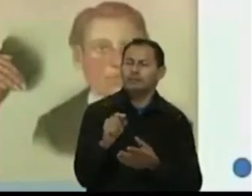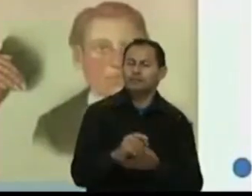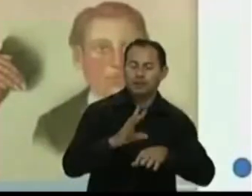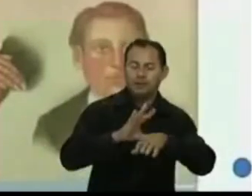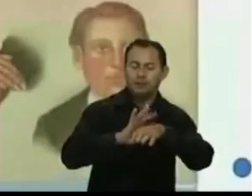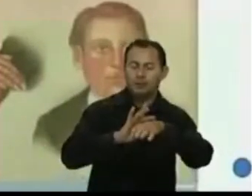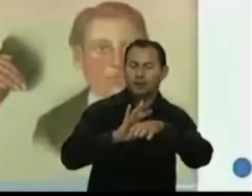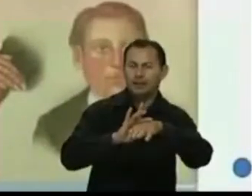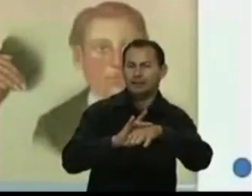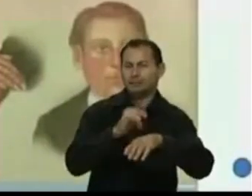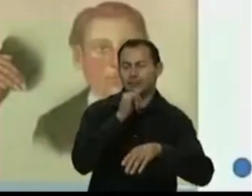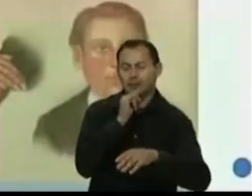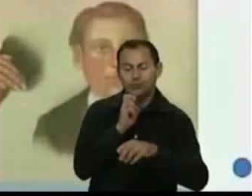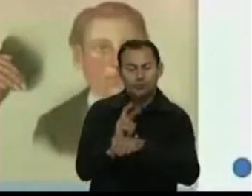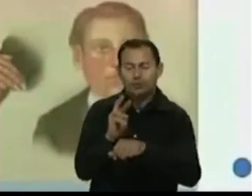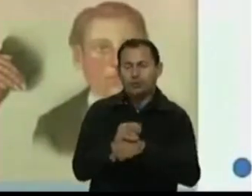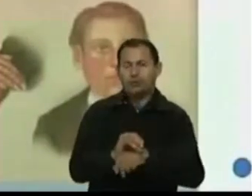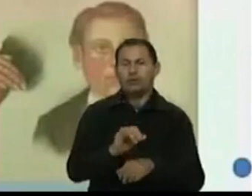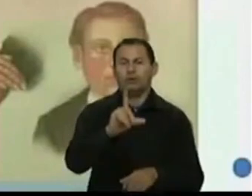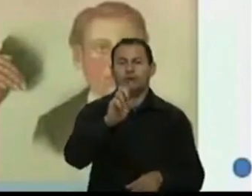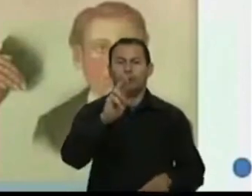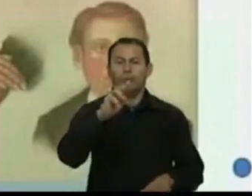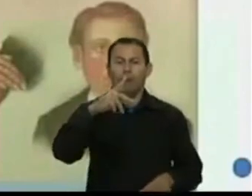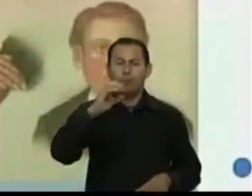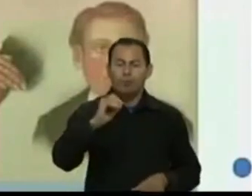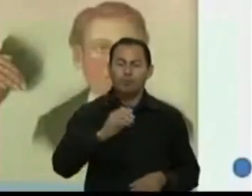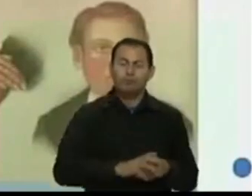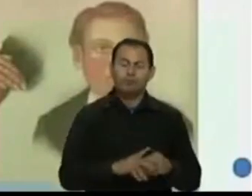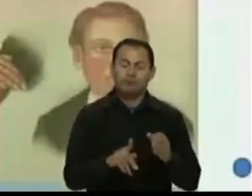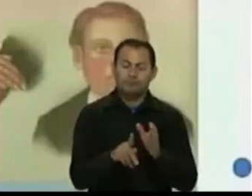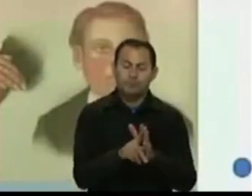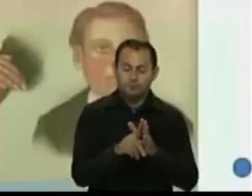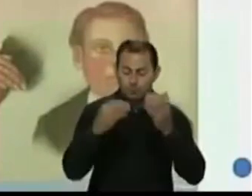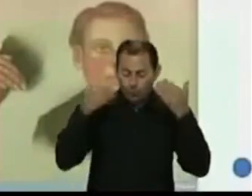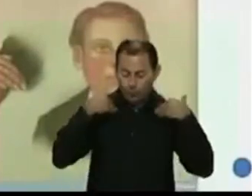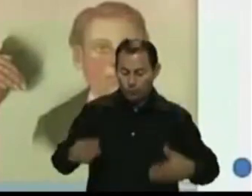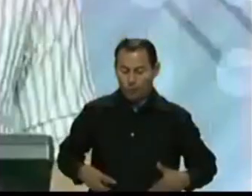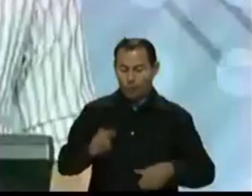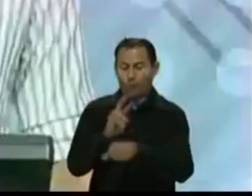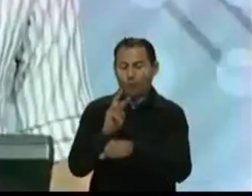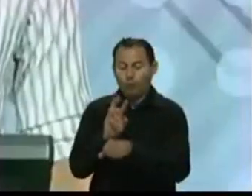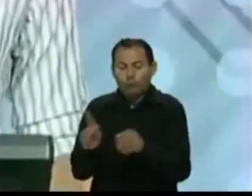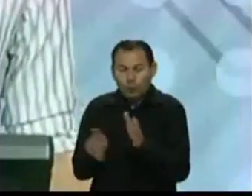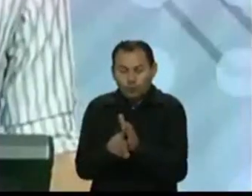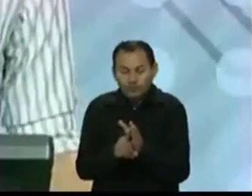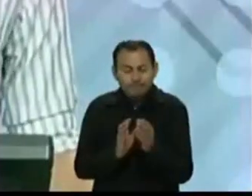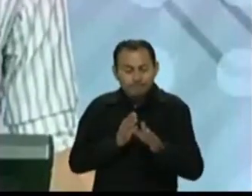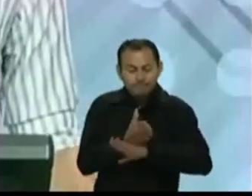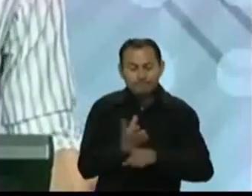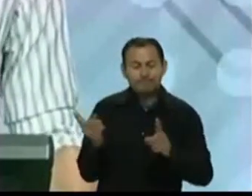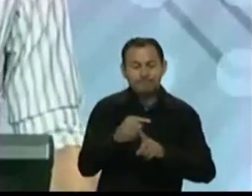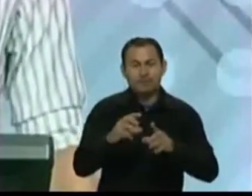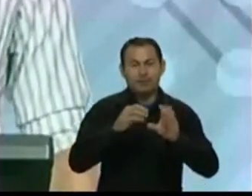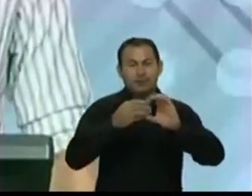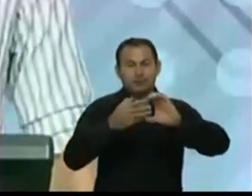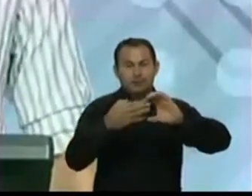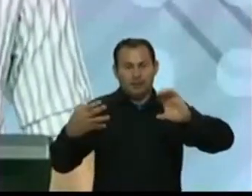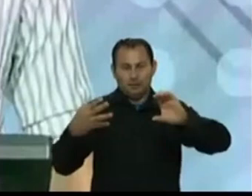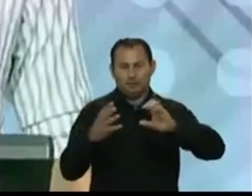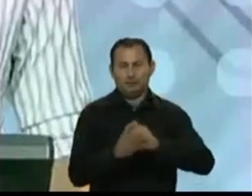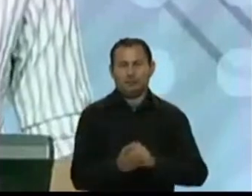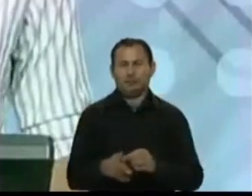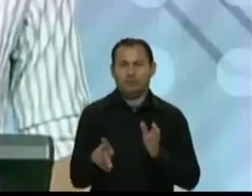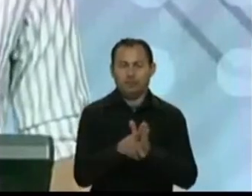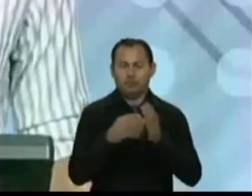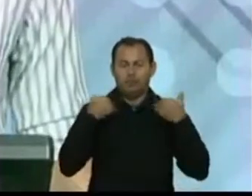doenças autoimunes, como o lúpus, em que o sistema imune da própria pessoa ataca as suas células. Então, isso foi uma passada bem rápida